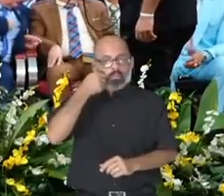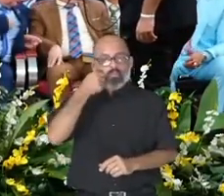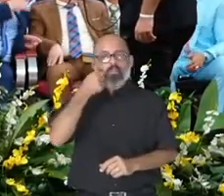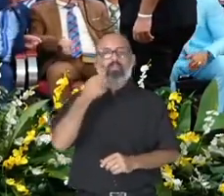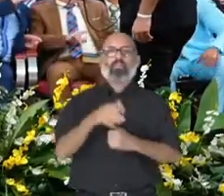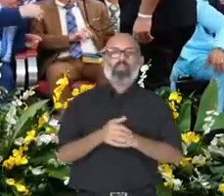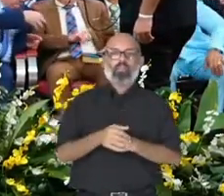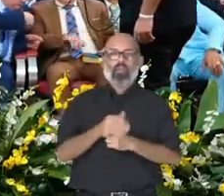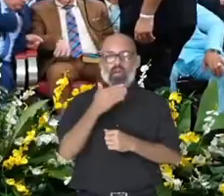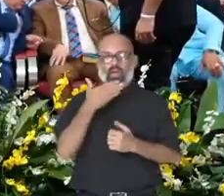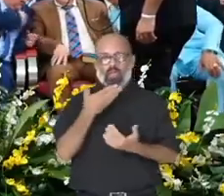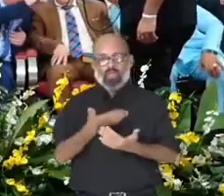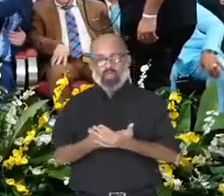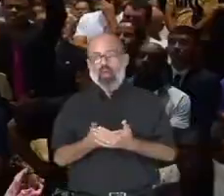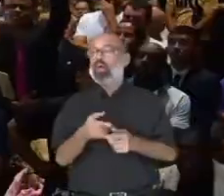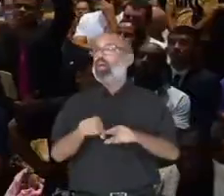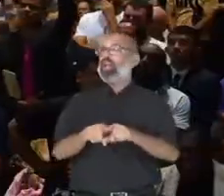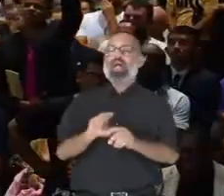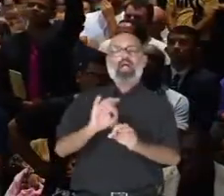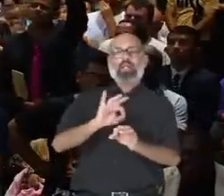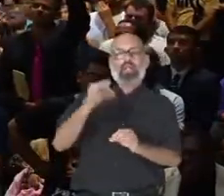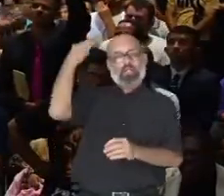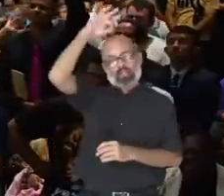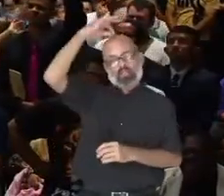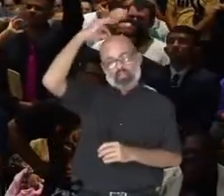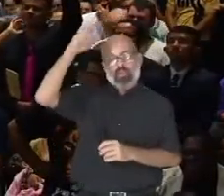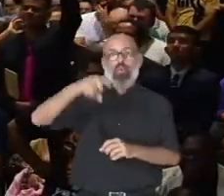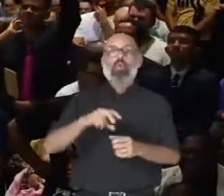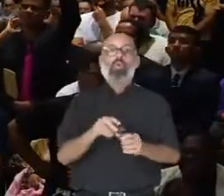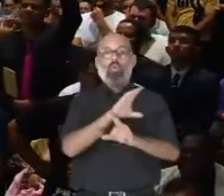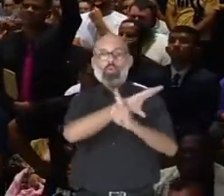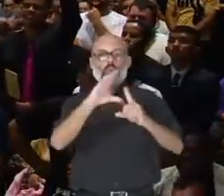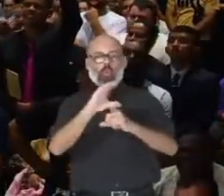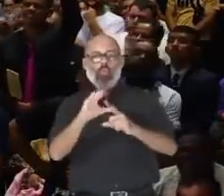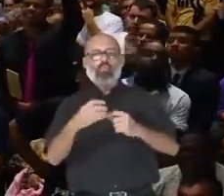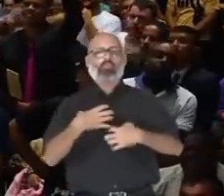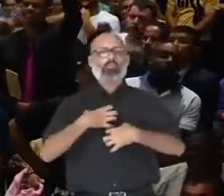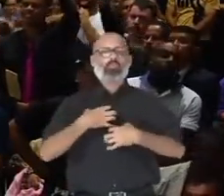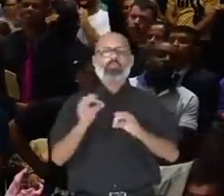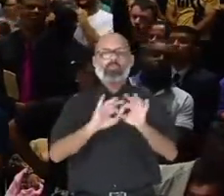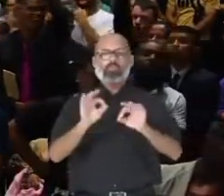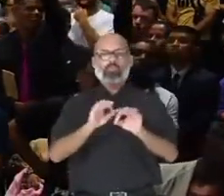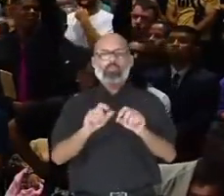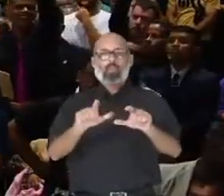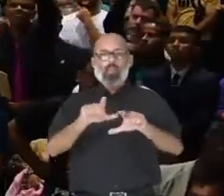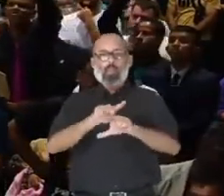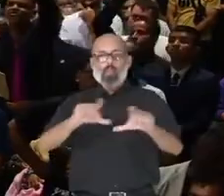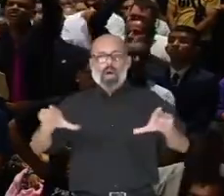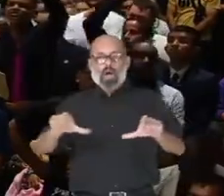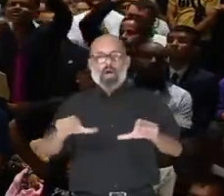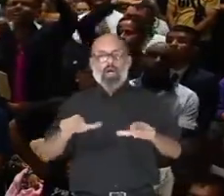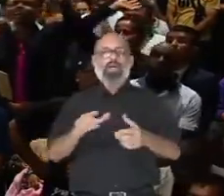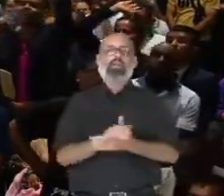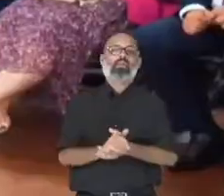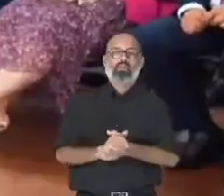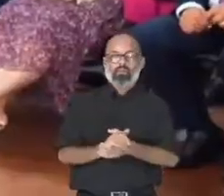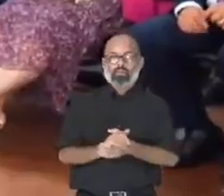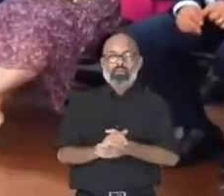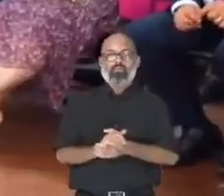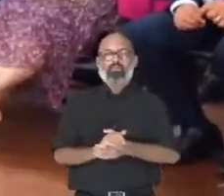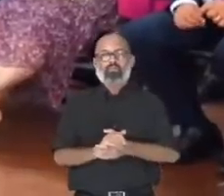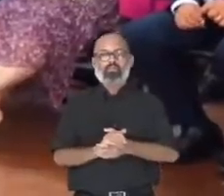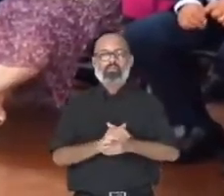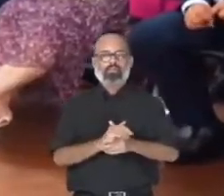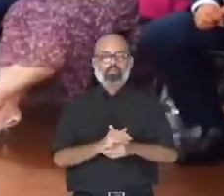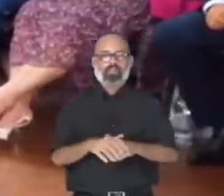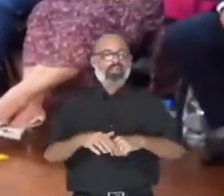esse queixo de concreto. Estão num culto pentecostal, mas não sentem nada. Estão com o olho seco, parecendo olho de sapo que morreu no dia de enchente.